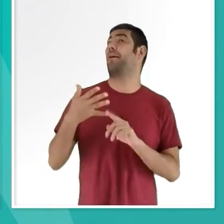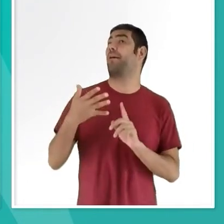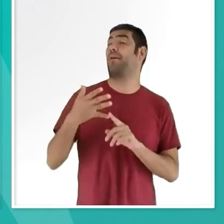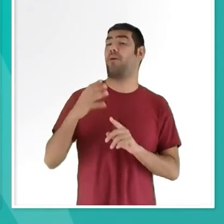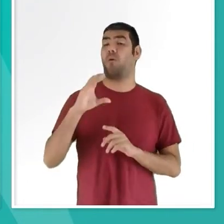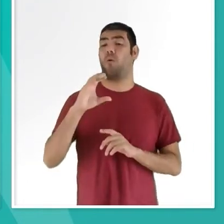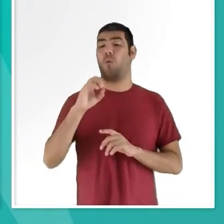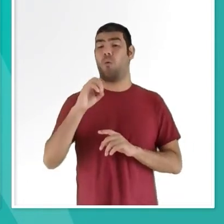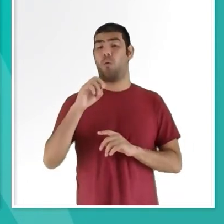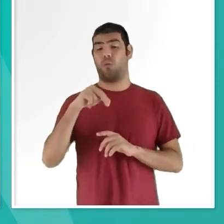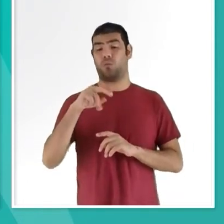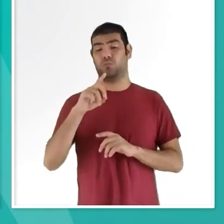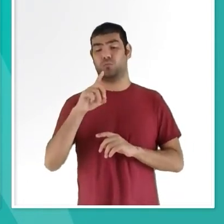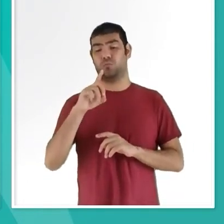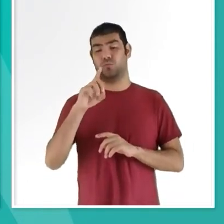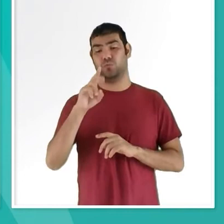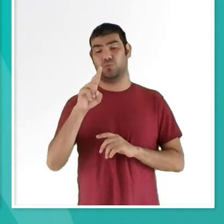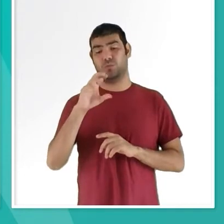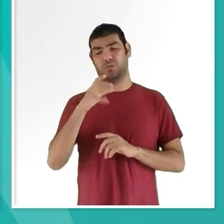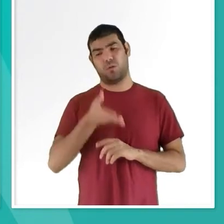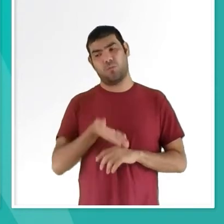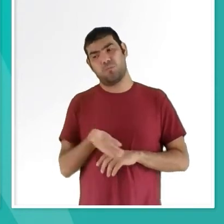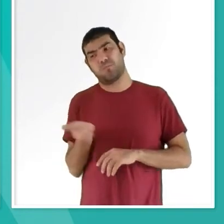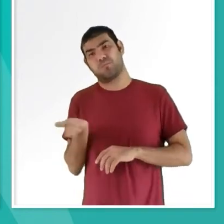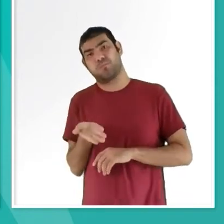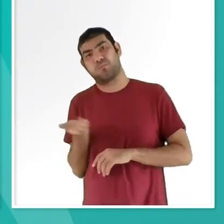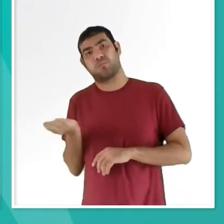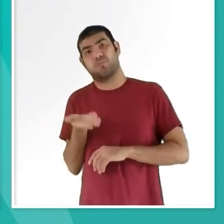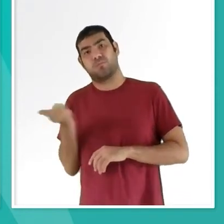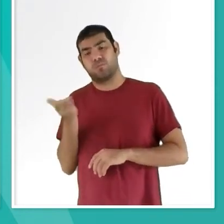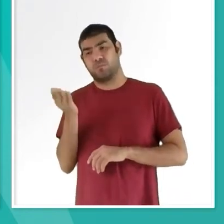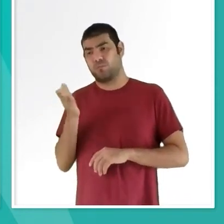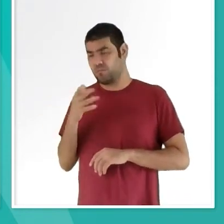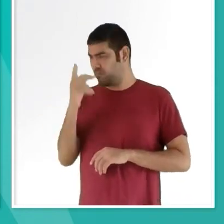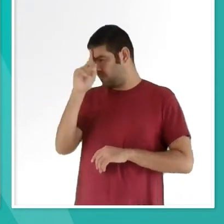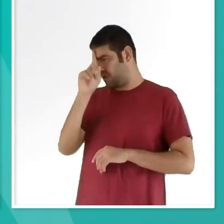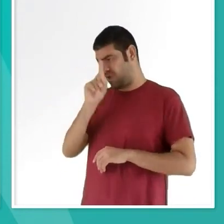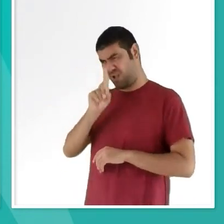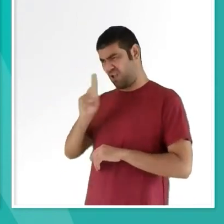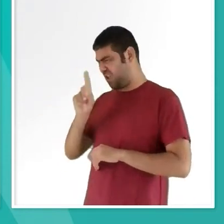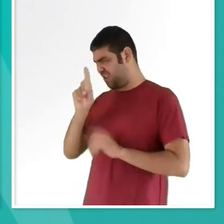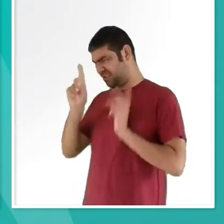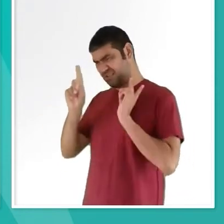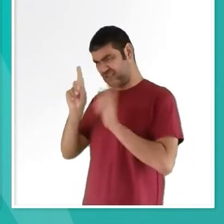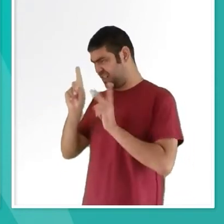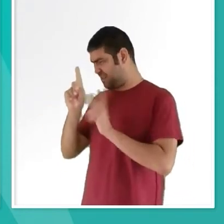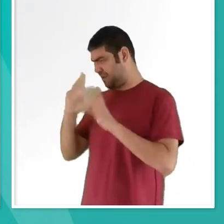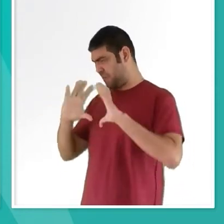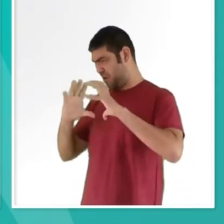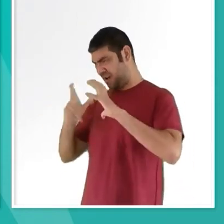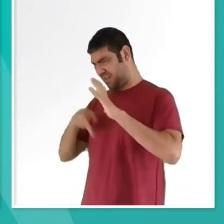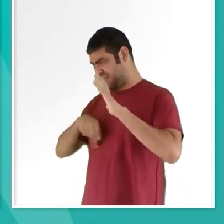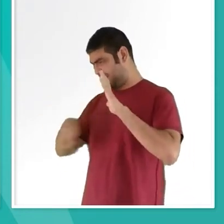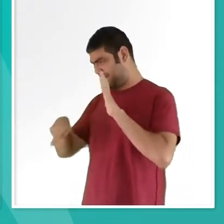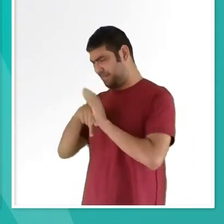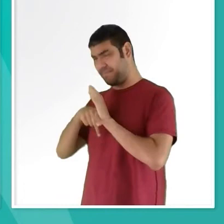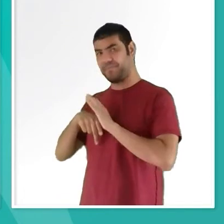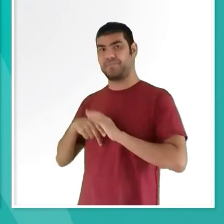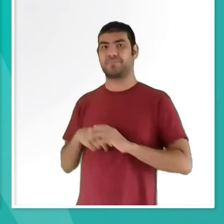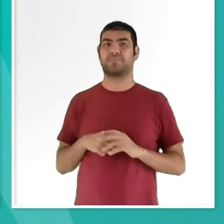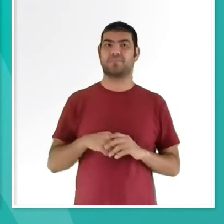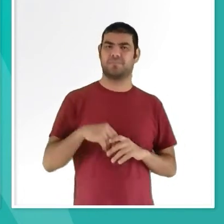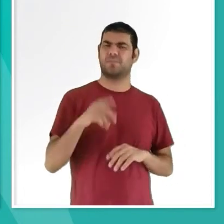de deslocar-se no campo sem perder a posse de bola. Então vocês já observaram que jogador